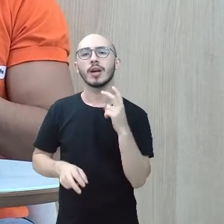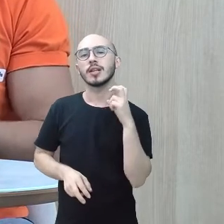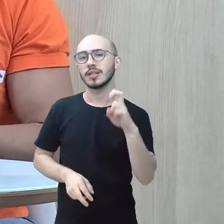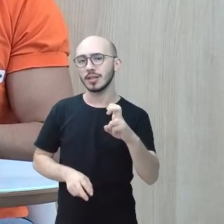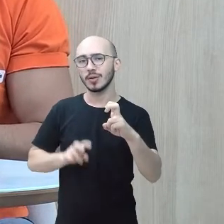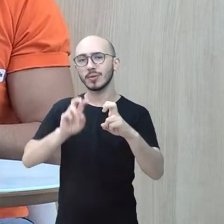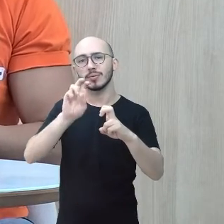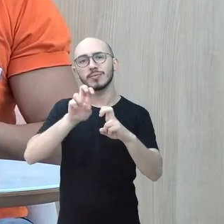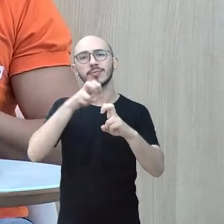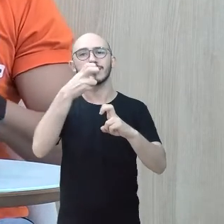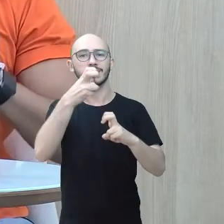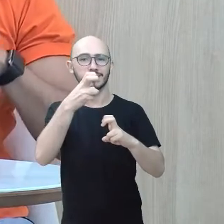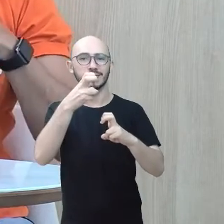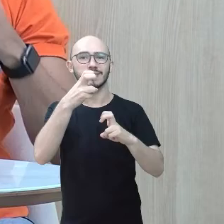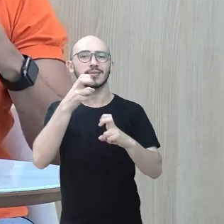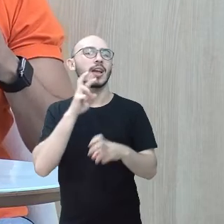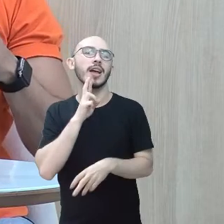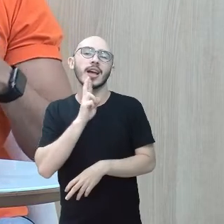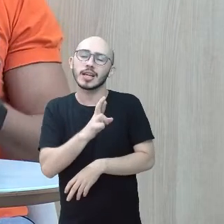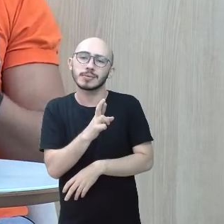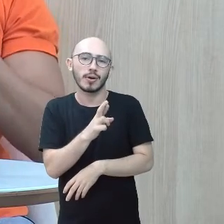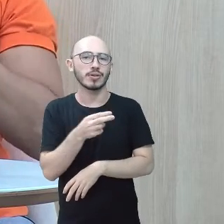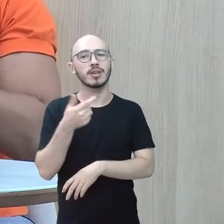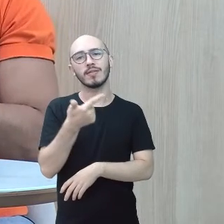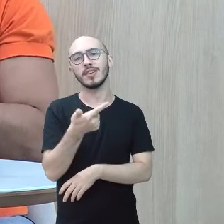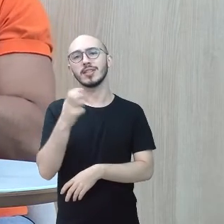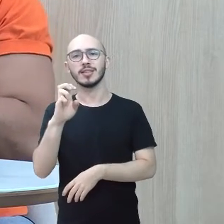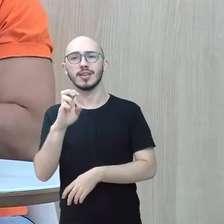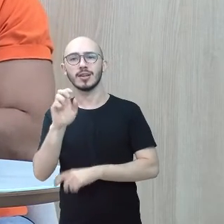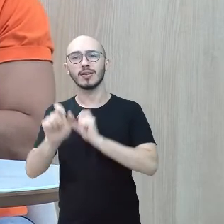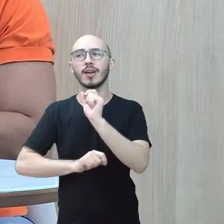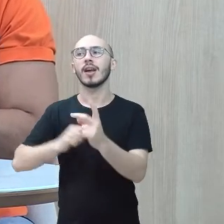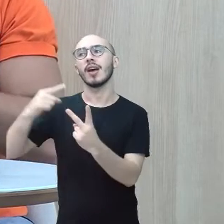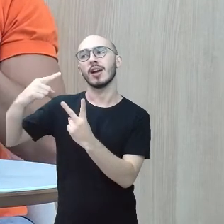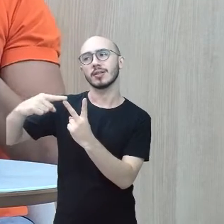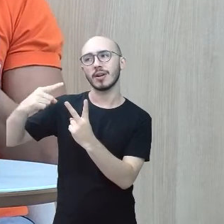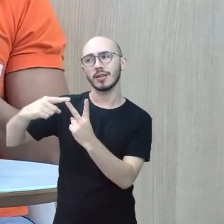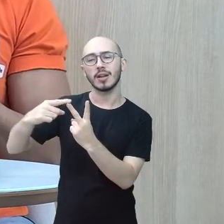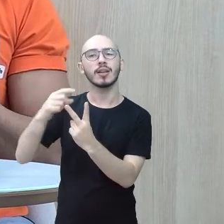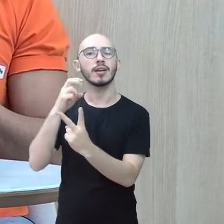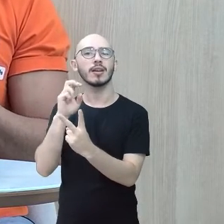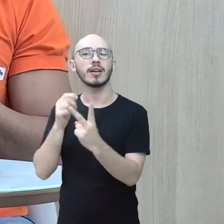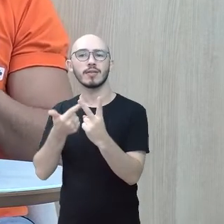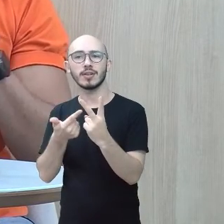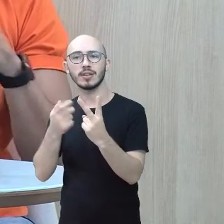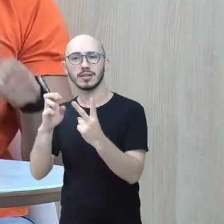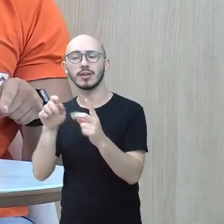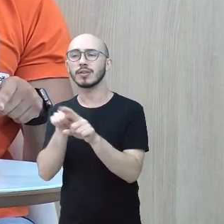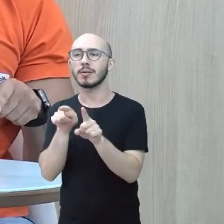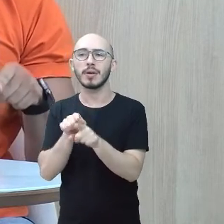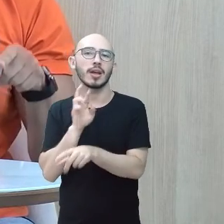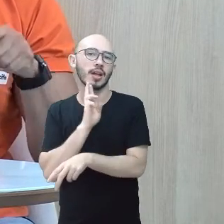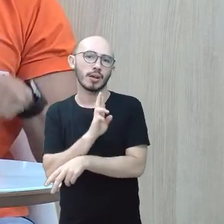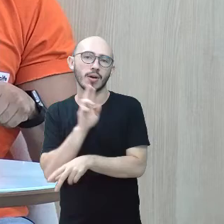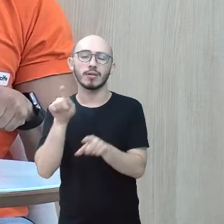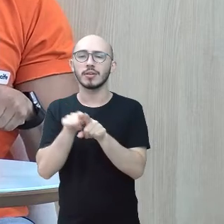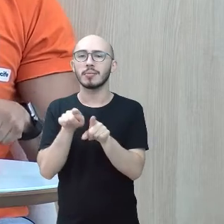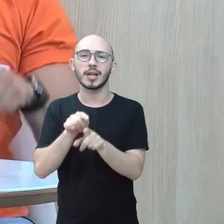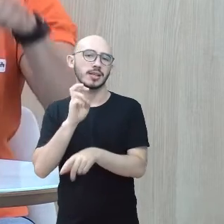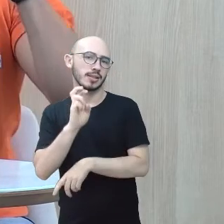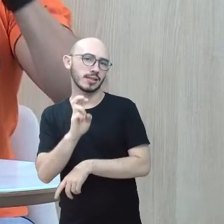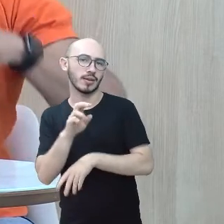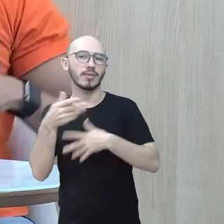igual a 25. Então, se você tira a raiz quadrada do 25, isso vai dar igual ao valor do seu ladinho, que é